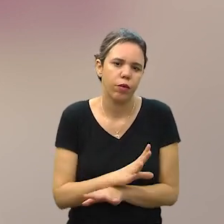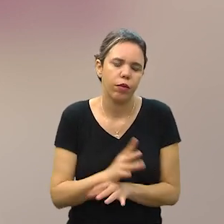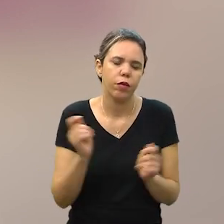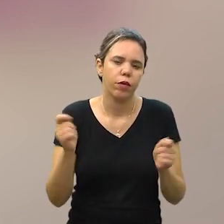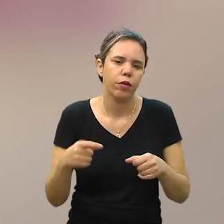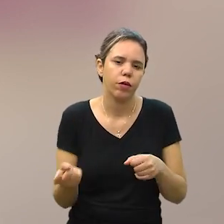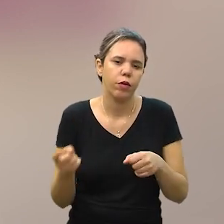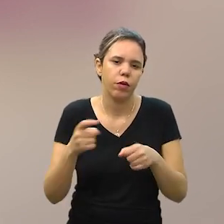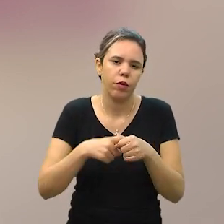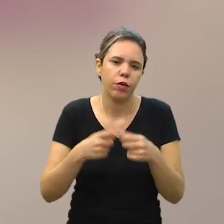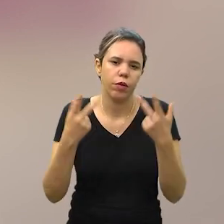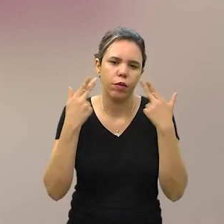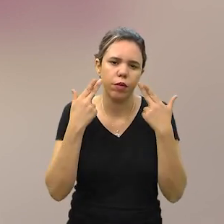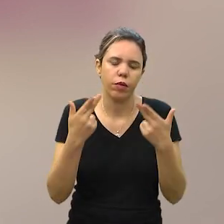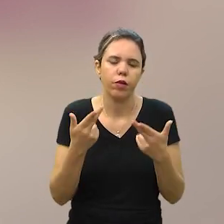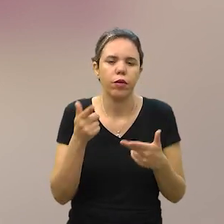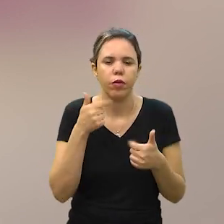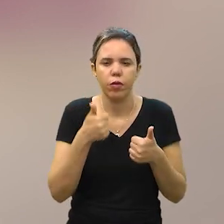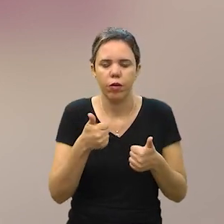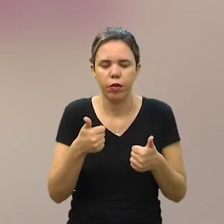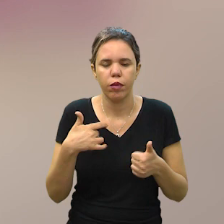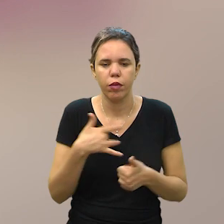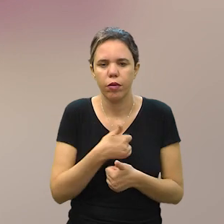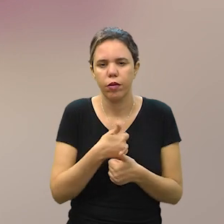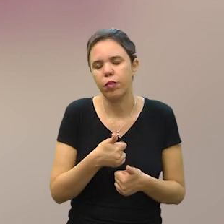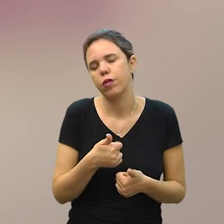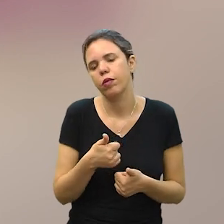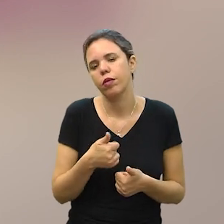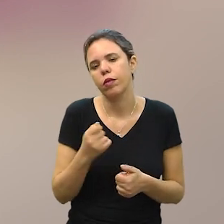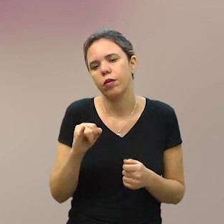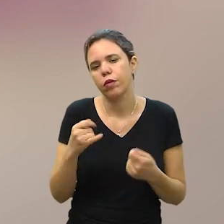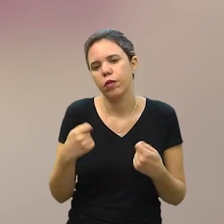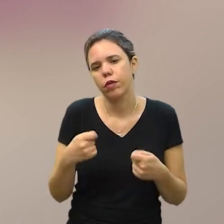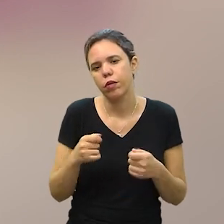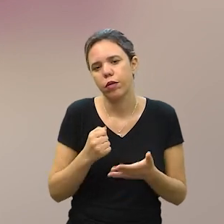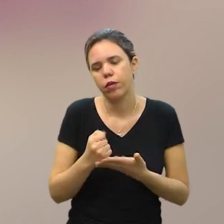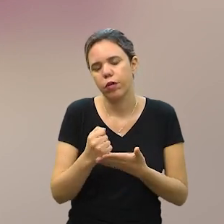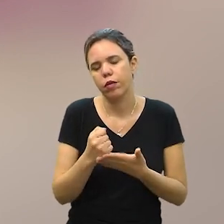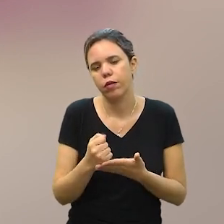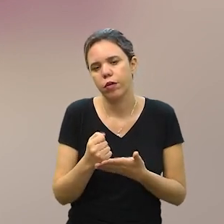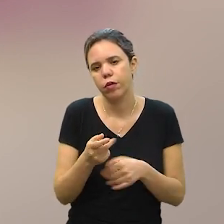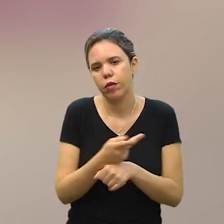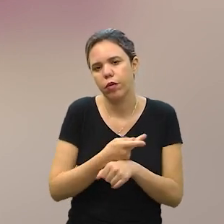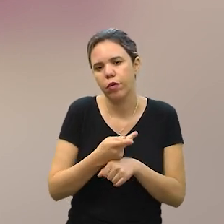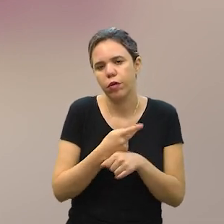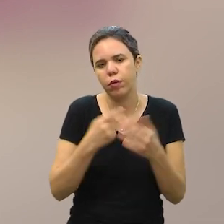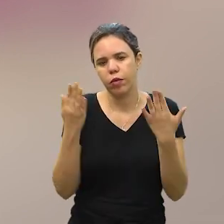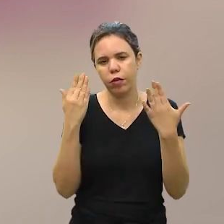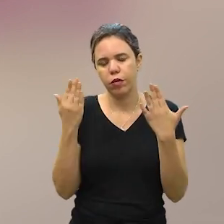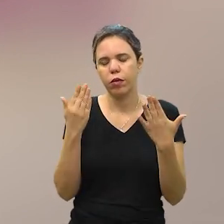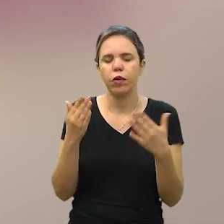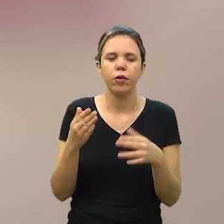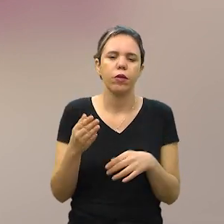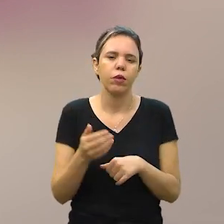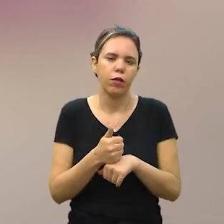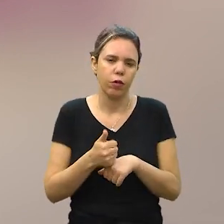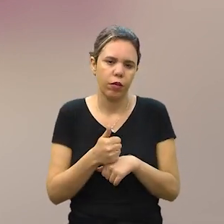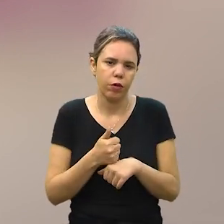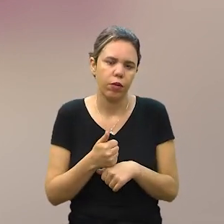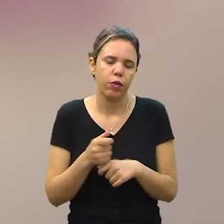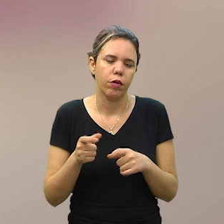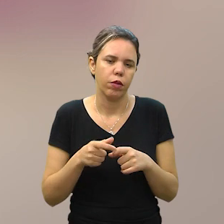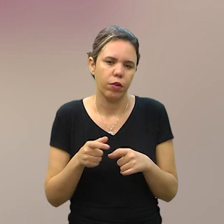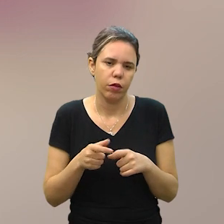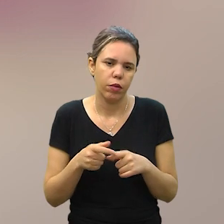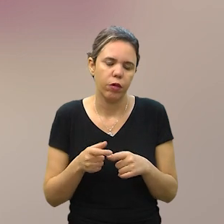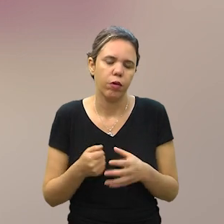e a gente vai poder voltar, e nós temos que voltar bem. Então, se precisar de ajuda, procure a psicoterapia,